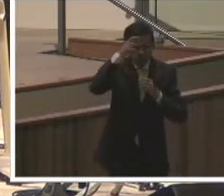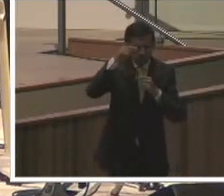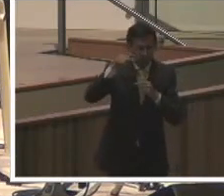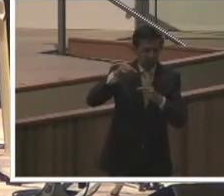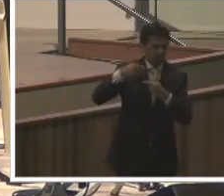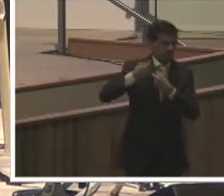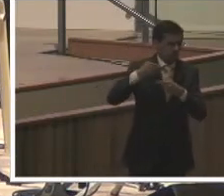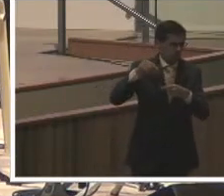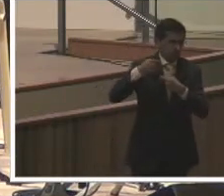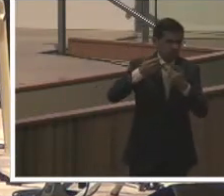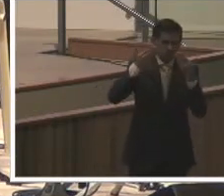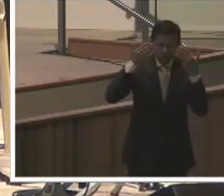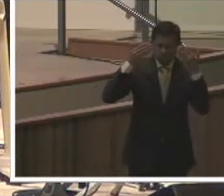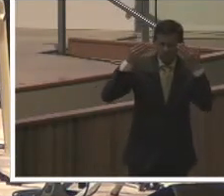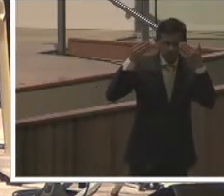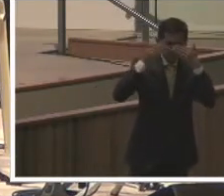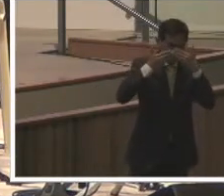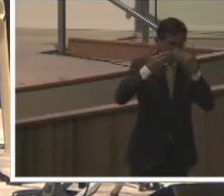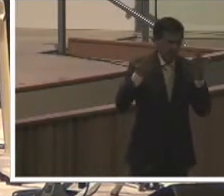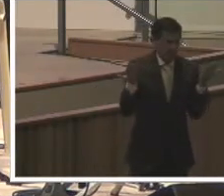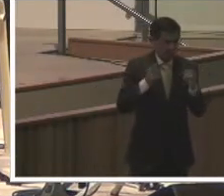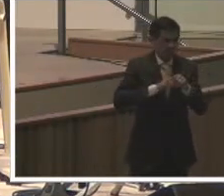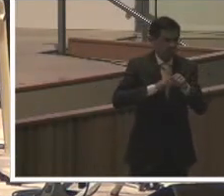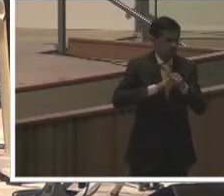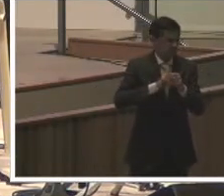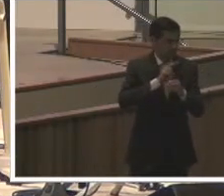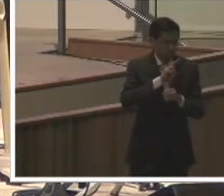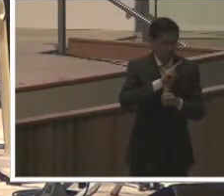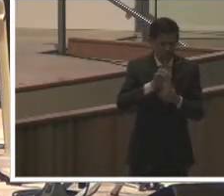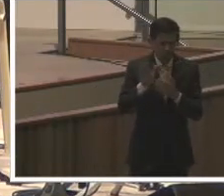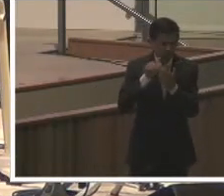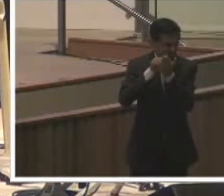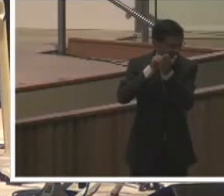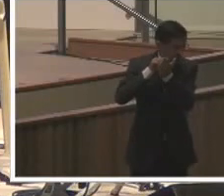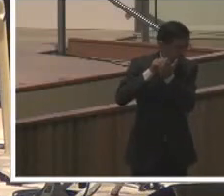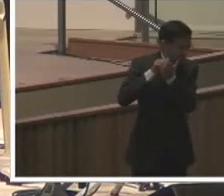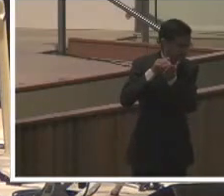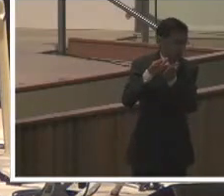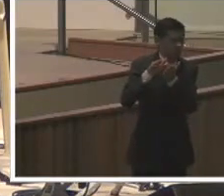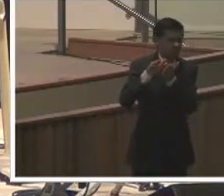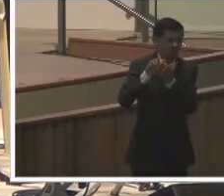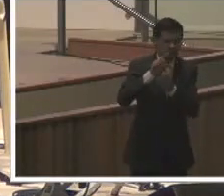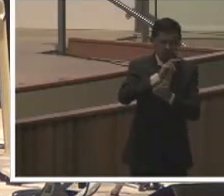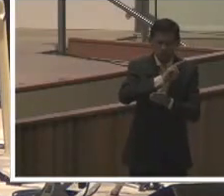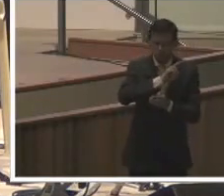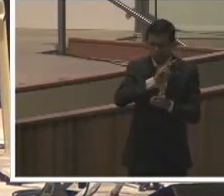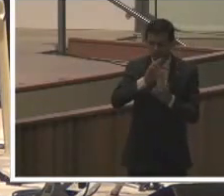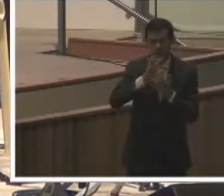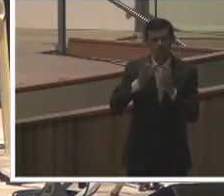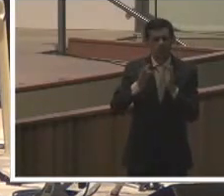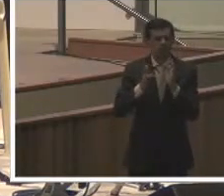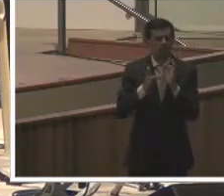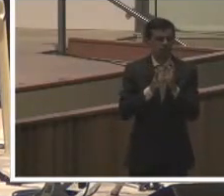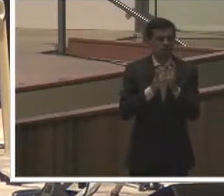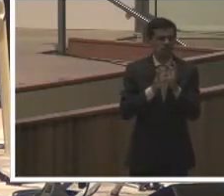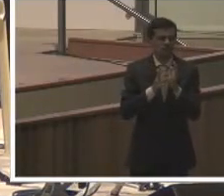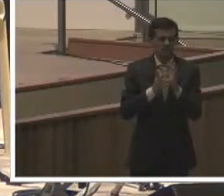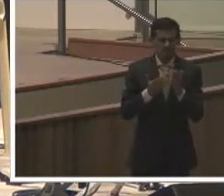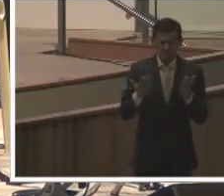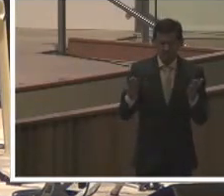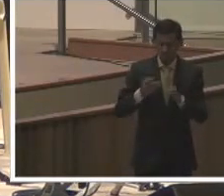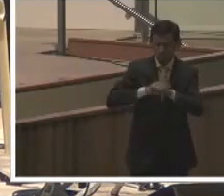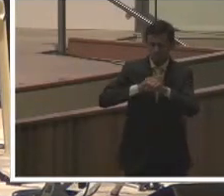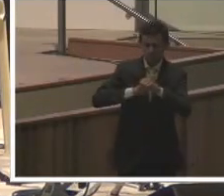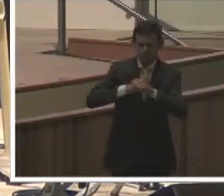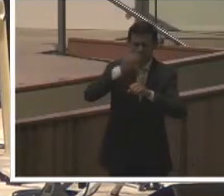tentar colocar sobre os nossos olhos para produzir cegueira espiritual, diante da glória